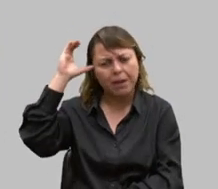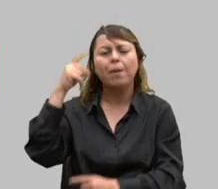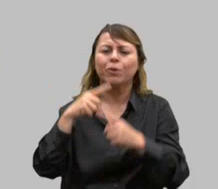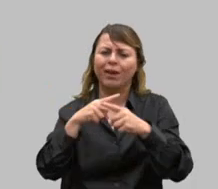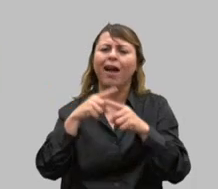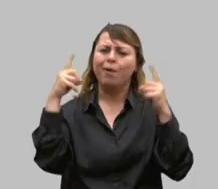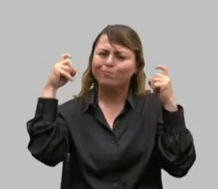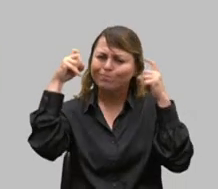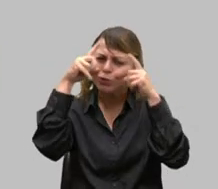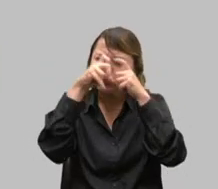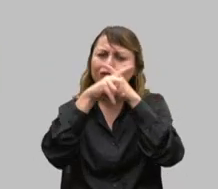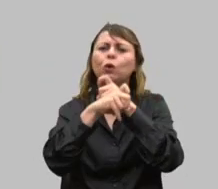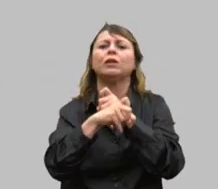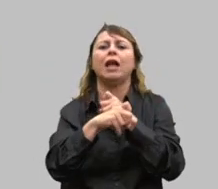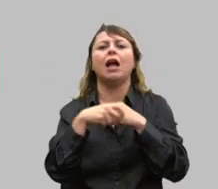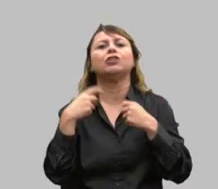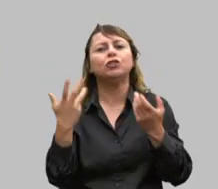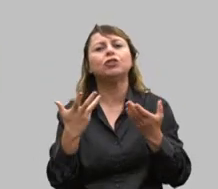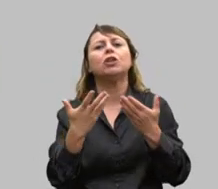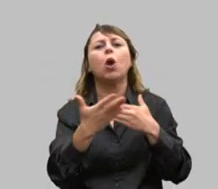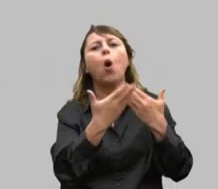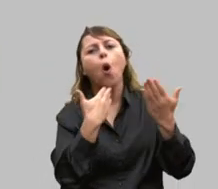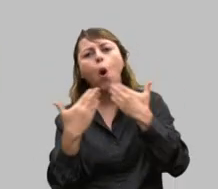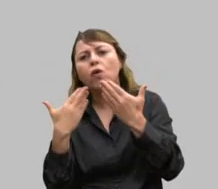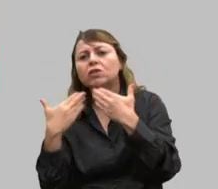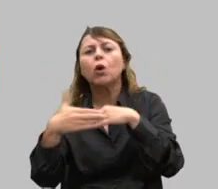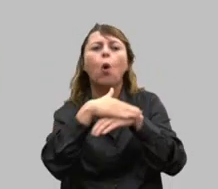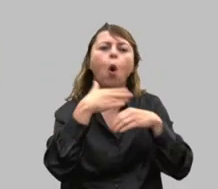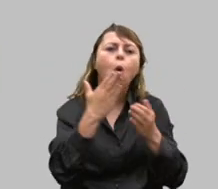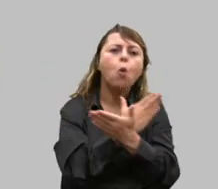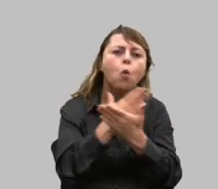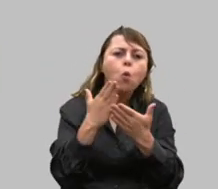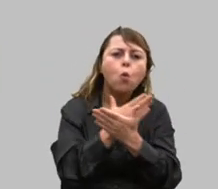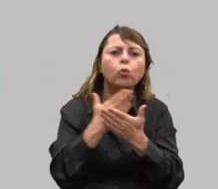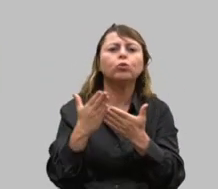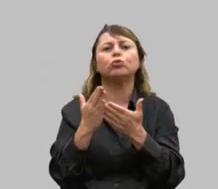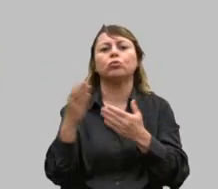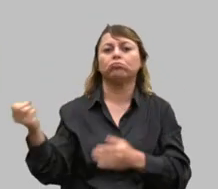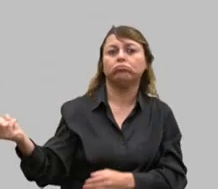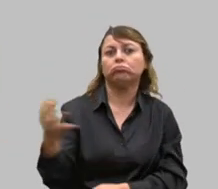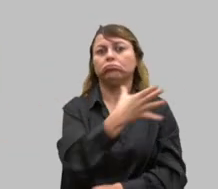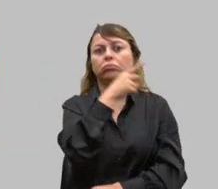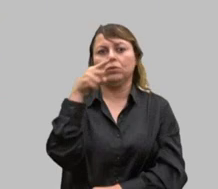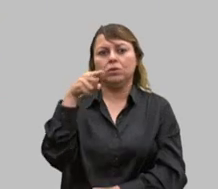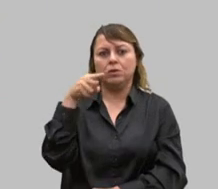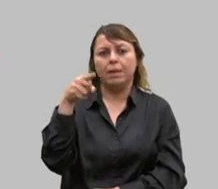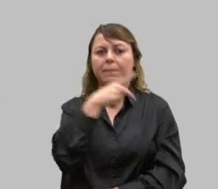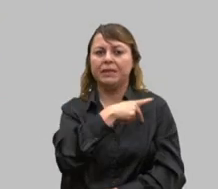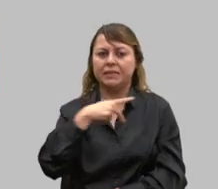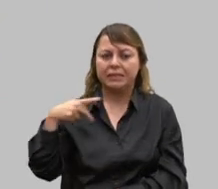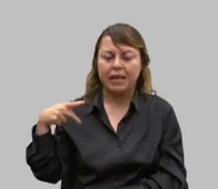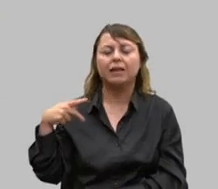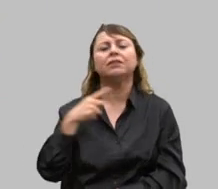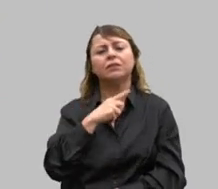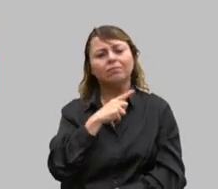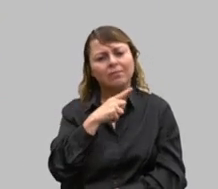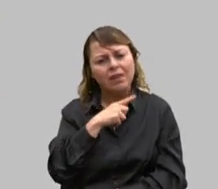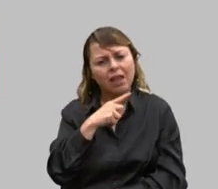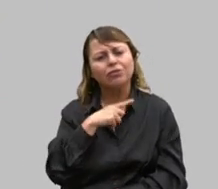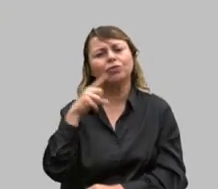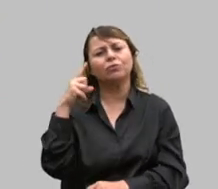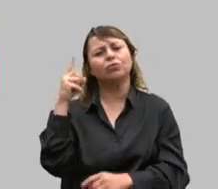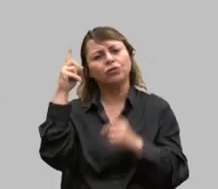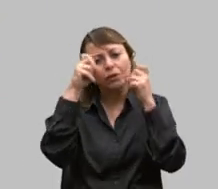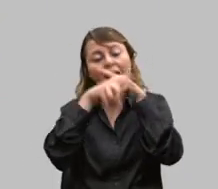que conversando com alguns atuais presidentes Eles estiveram tiveram tendo ou seja de buscar